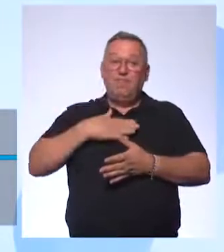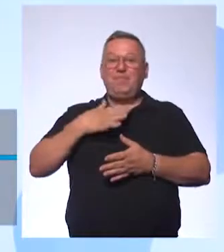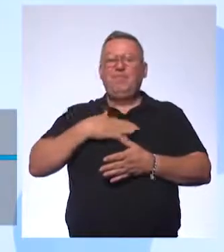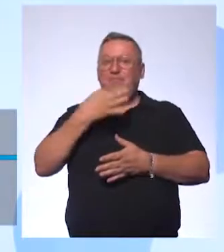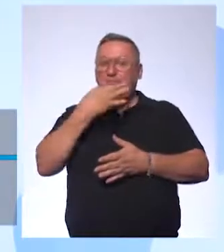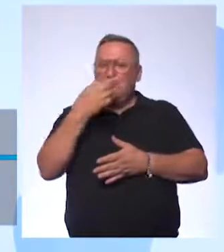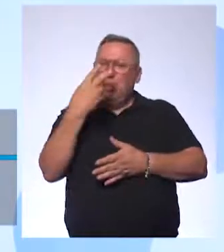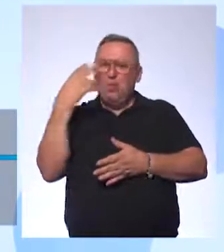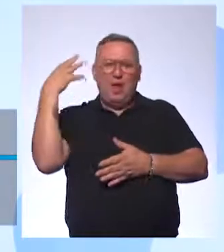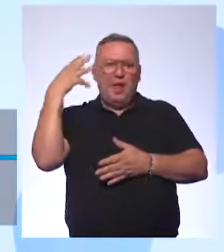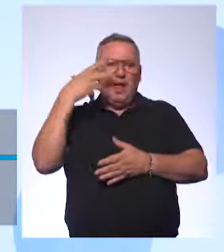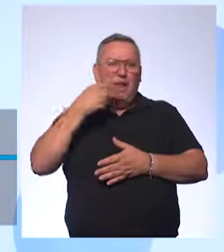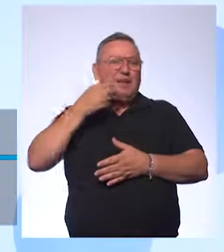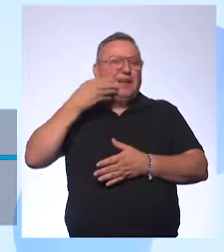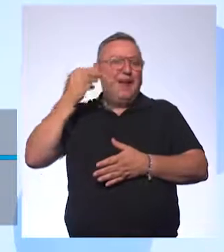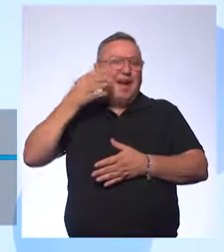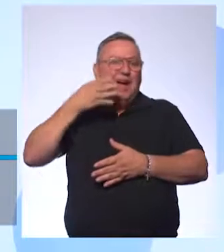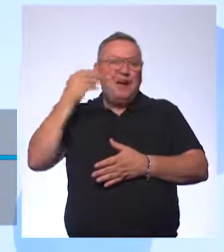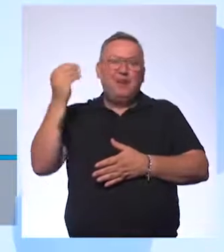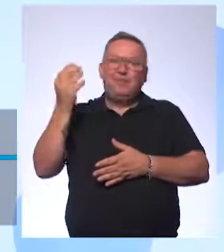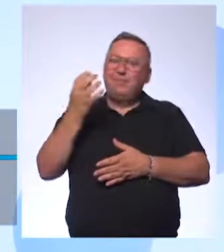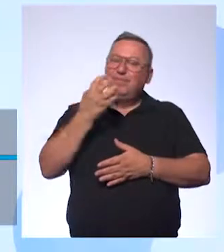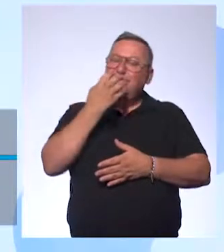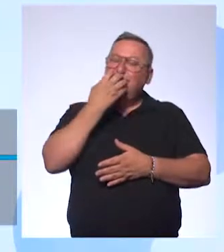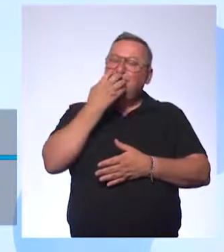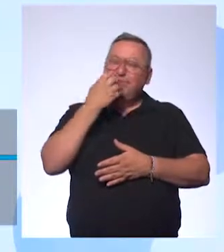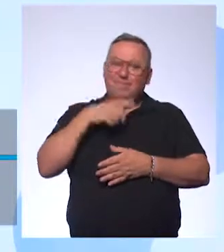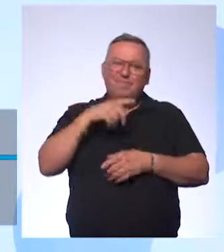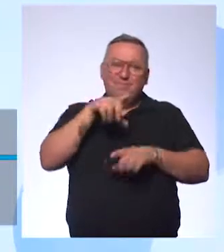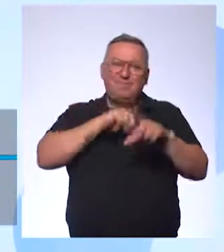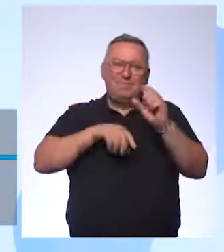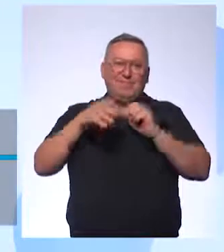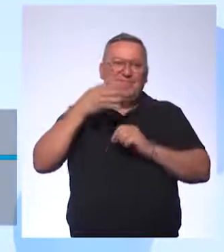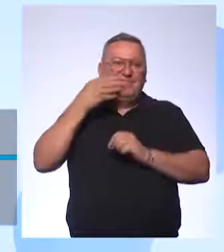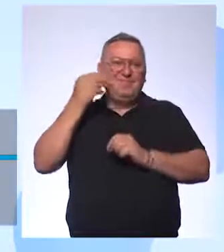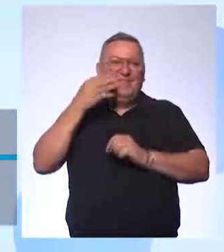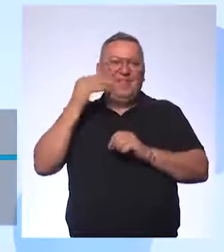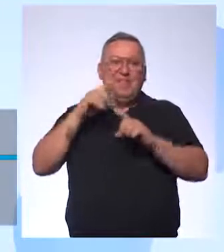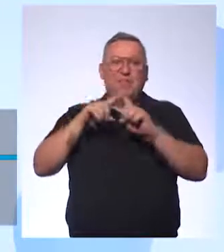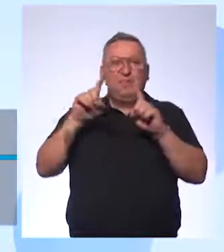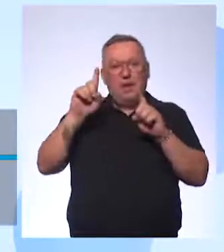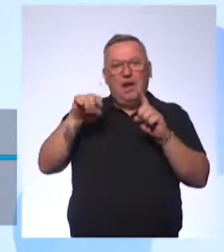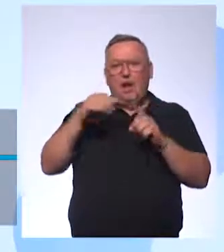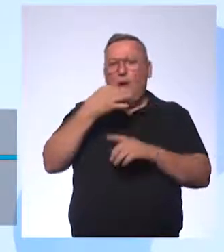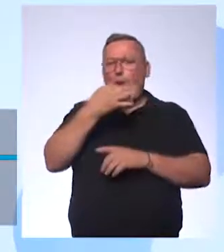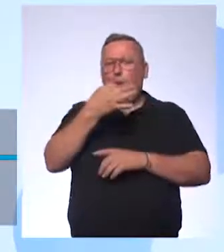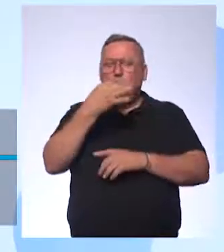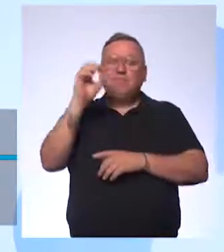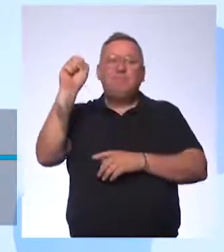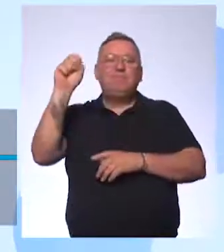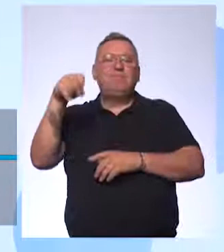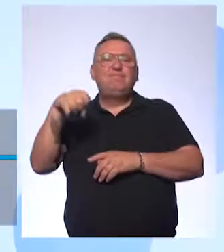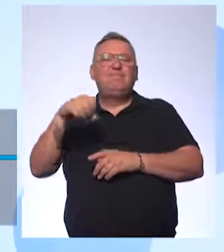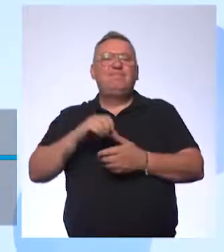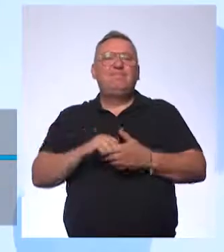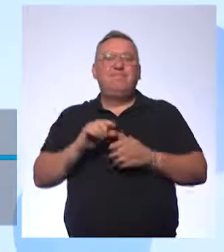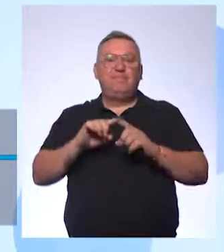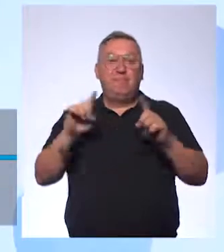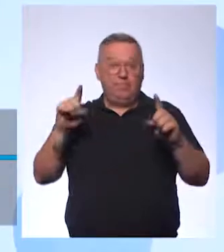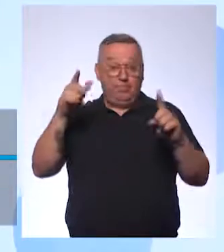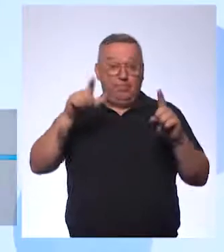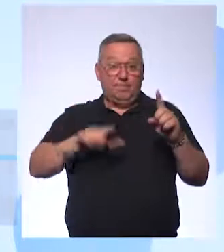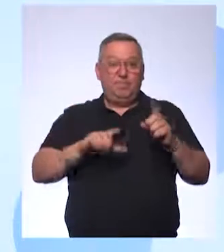opinião, os dois são bonitos. Aqui eu tenho gato, então minha preferência vai lá por gato. Mas é uma opinião, sim. Mais um